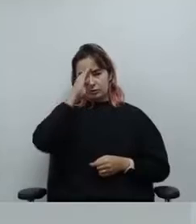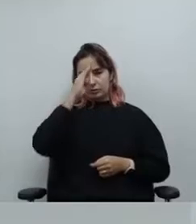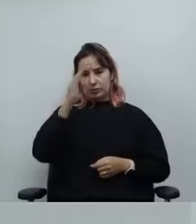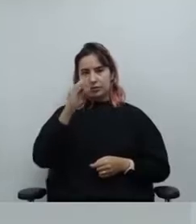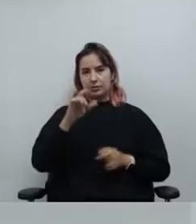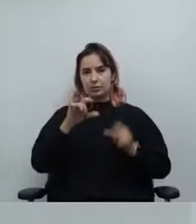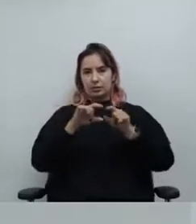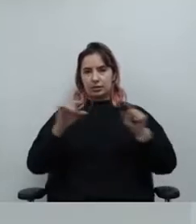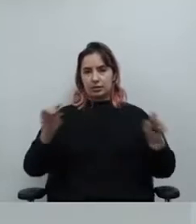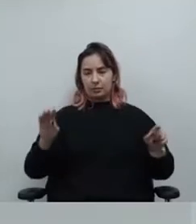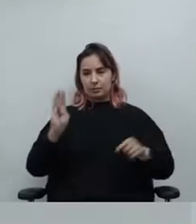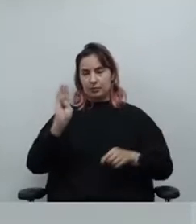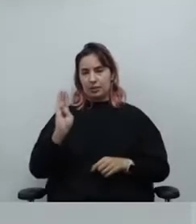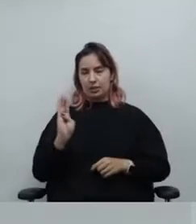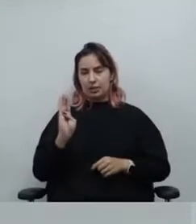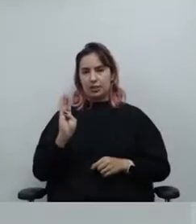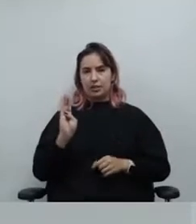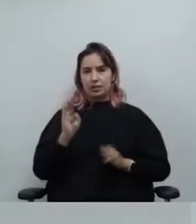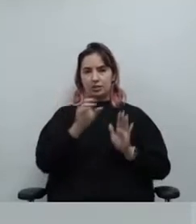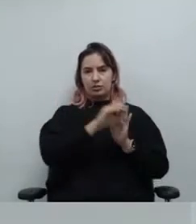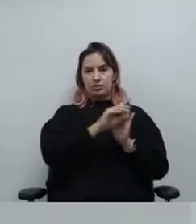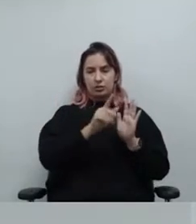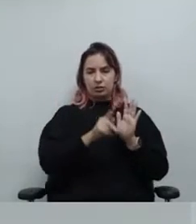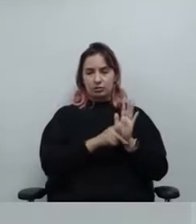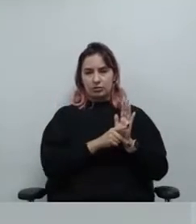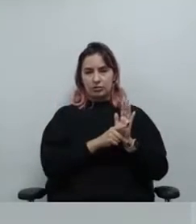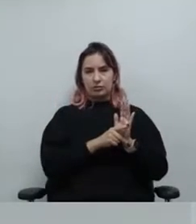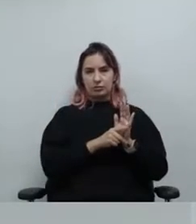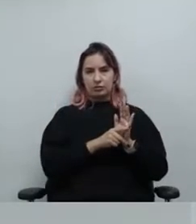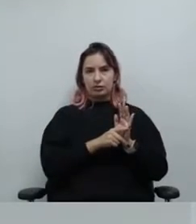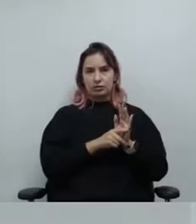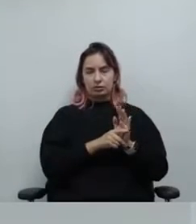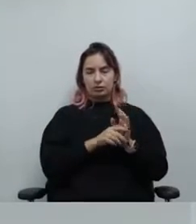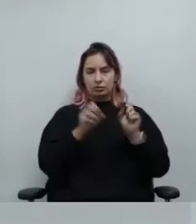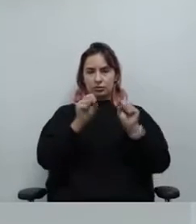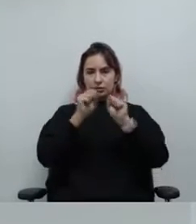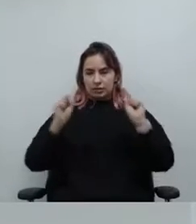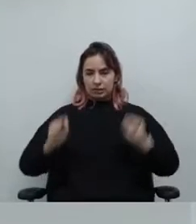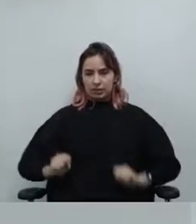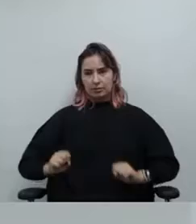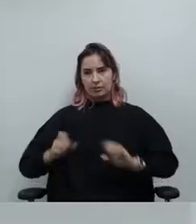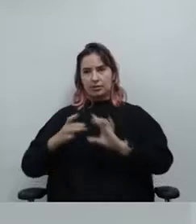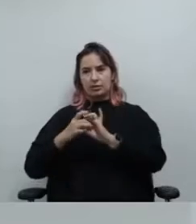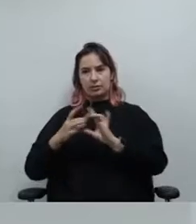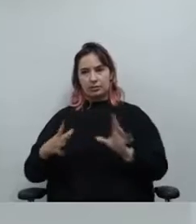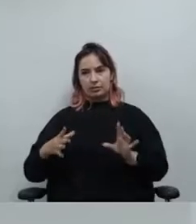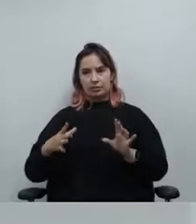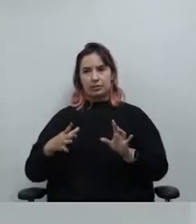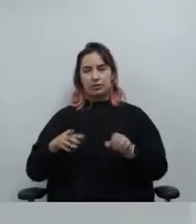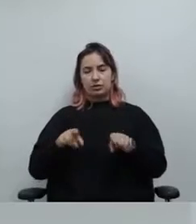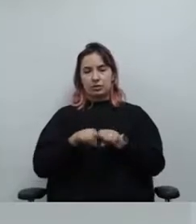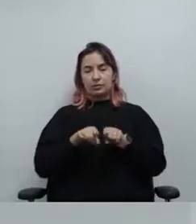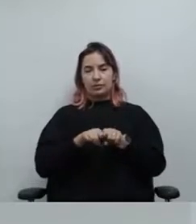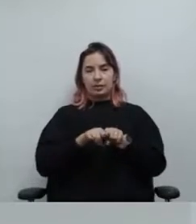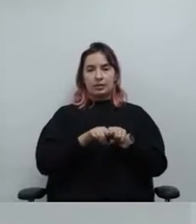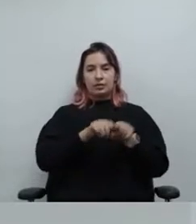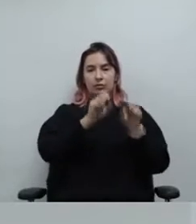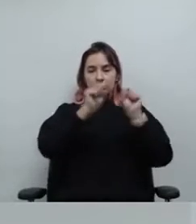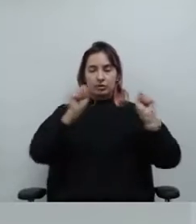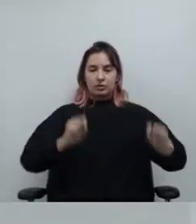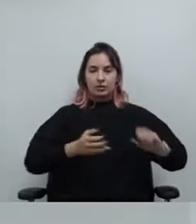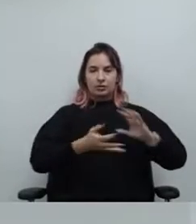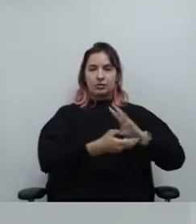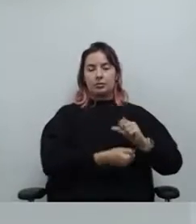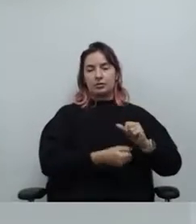B, sobre fala de direitos humanos no sistema aqui da Defensoria Pública, que permite atuação, inclusive, no sistema global, quando há